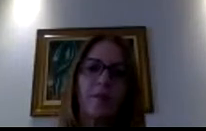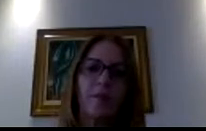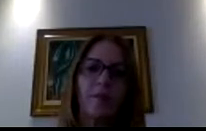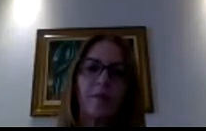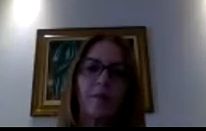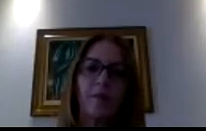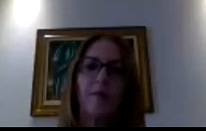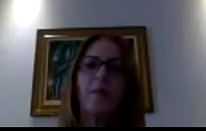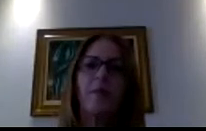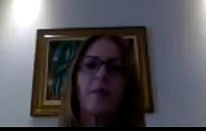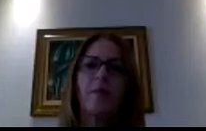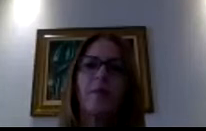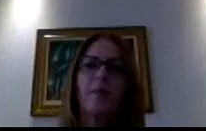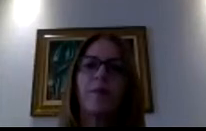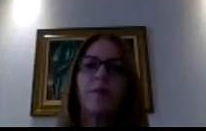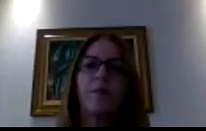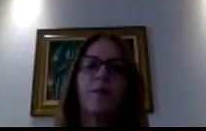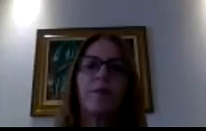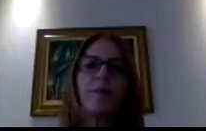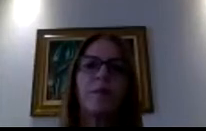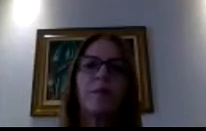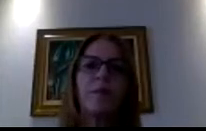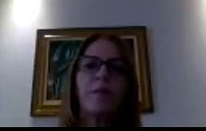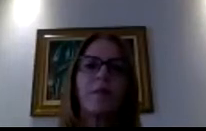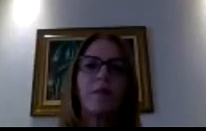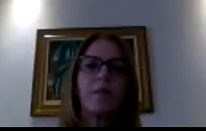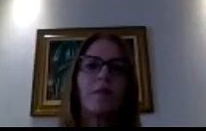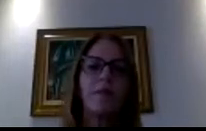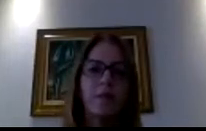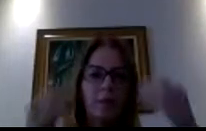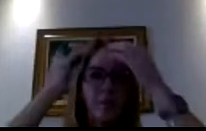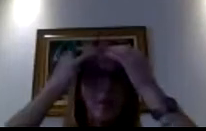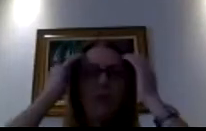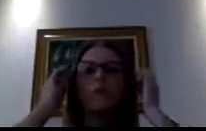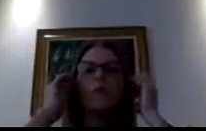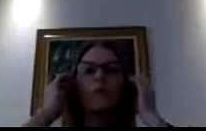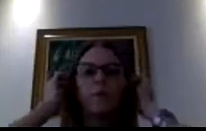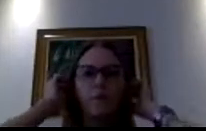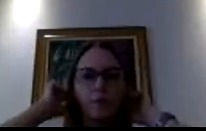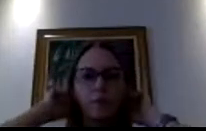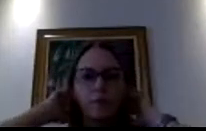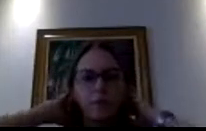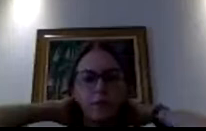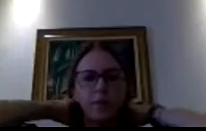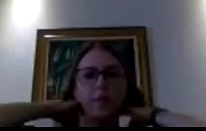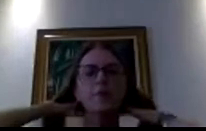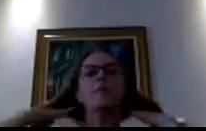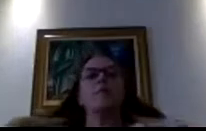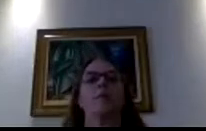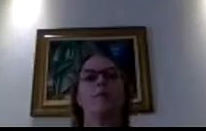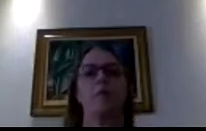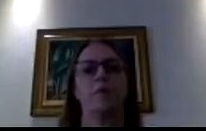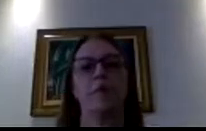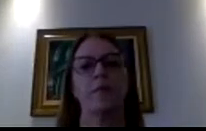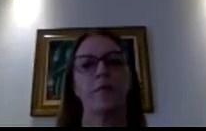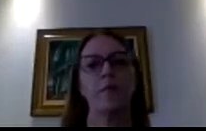os demais compromissandos que permaneçam com seu microfone desligado, mas que, assim como a Gabriela,